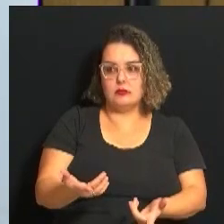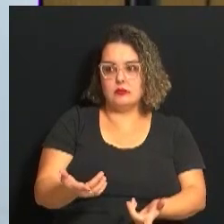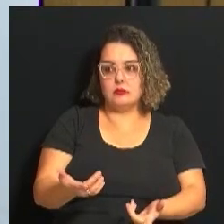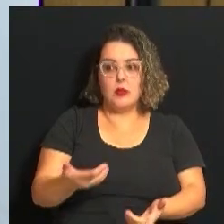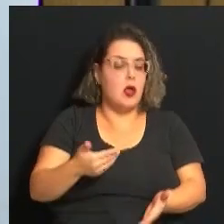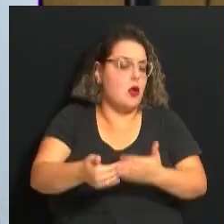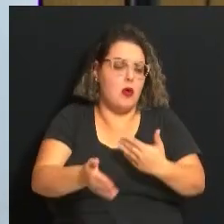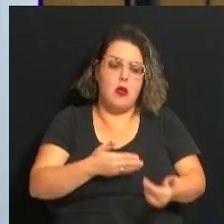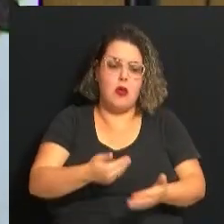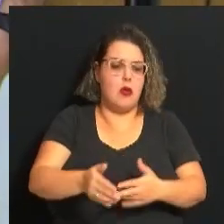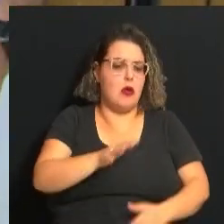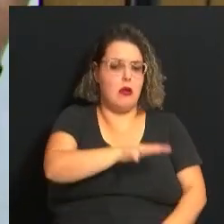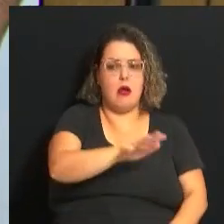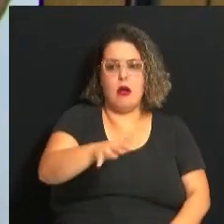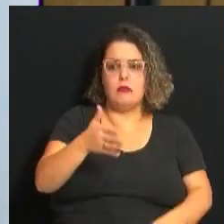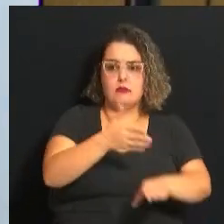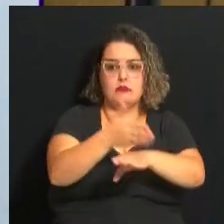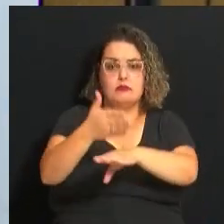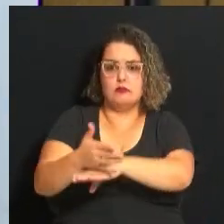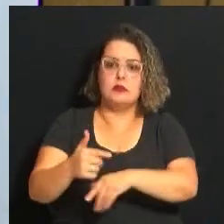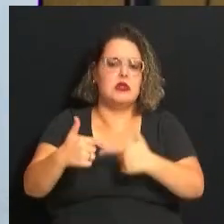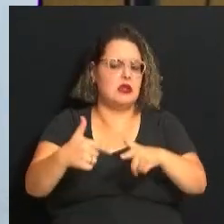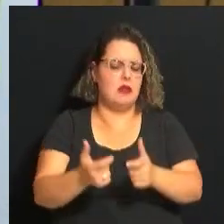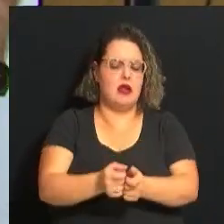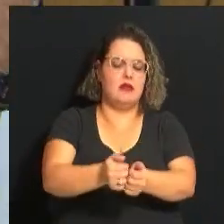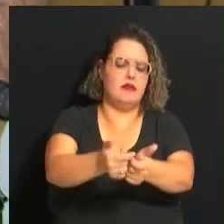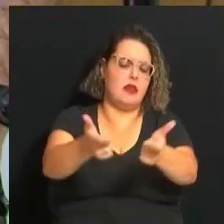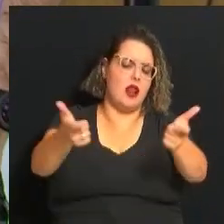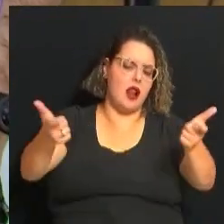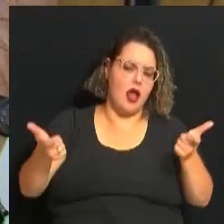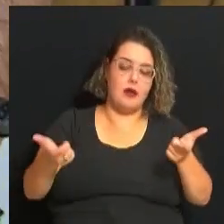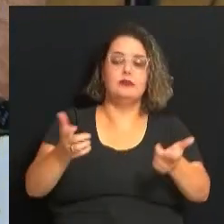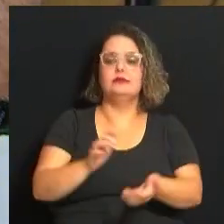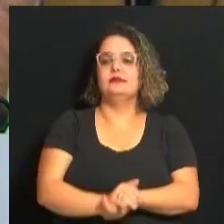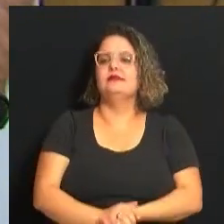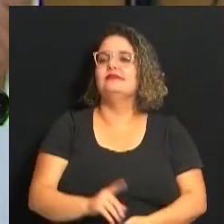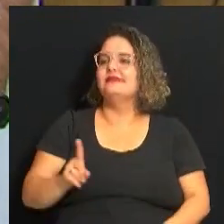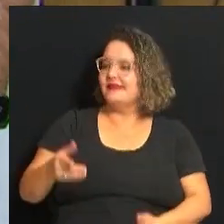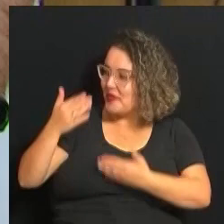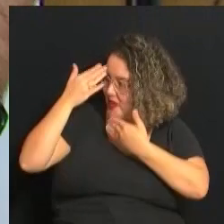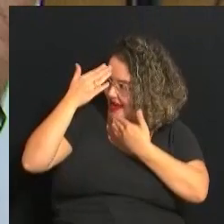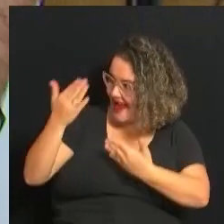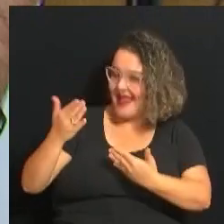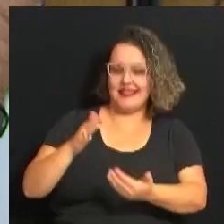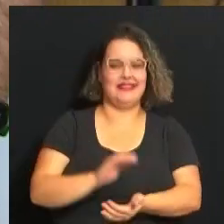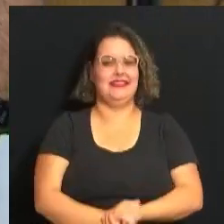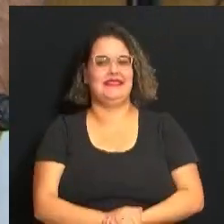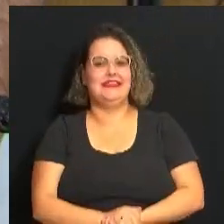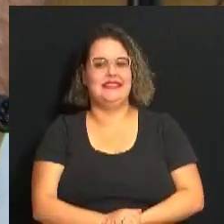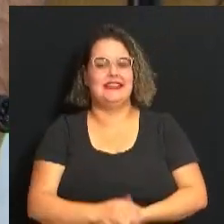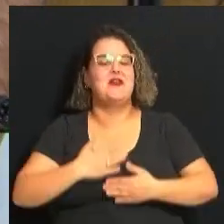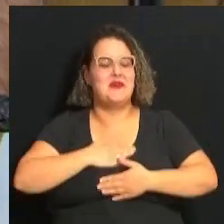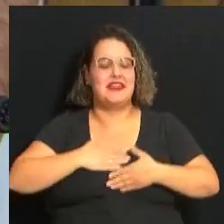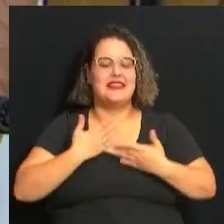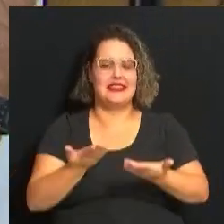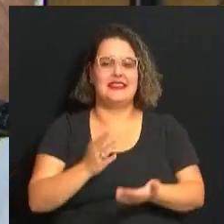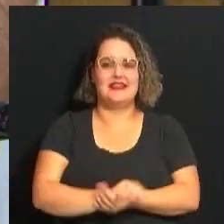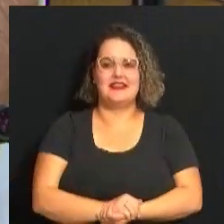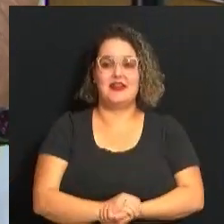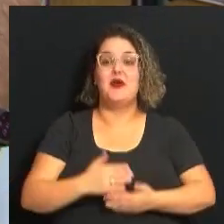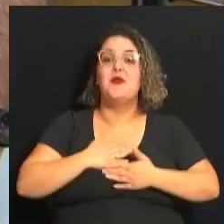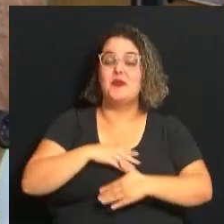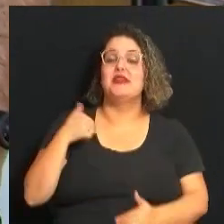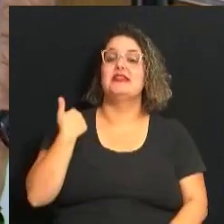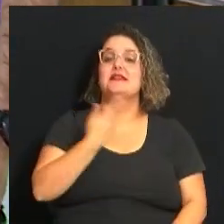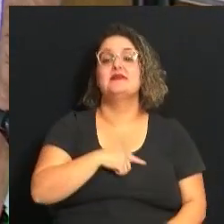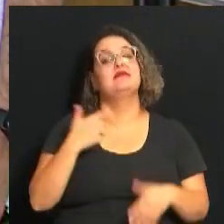área. Então, emprego não falta. Tá vendo, pessoal? É isso aí. Valeu, Henrique. Legal, foi um prazer. O prazer foi nosso.